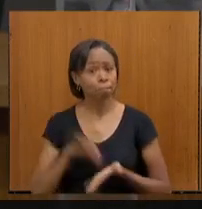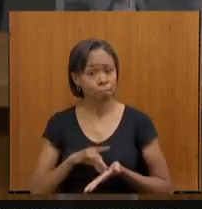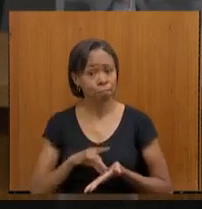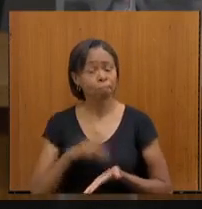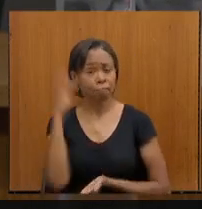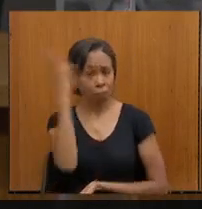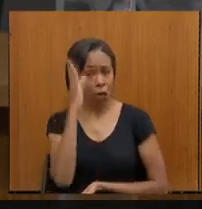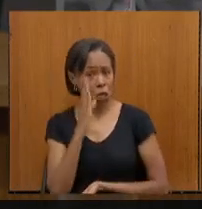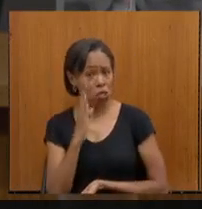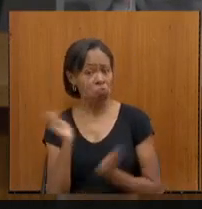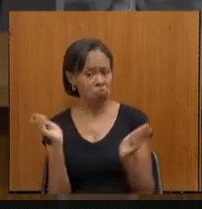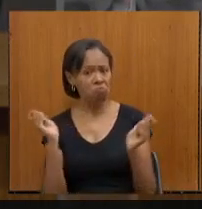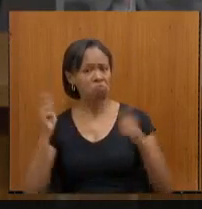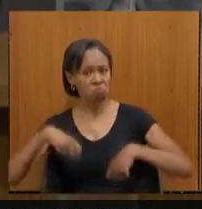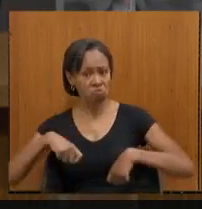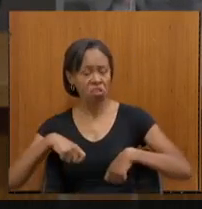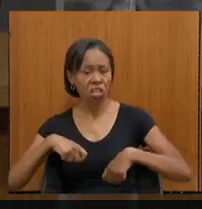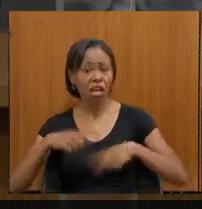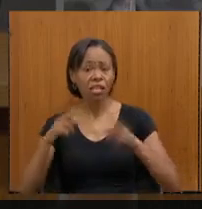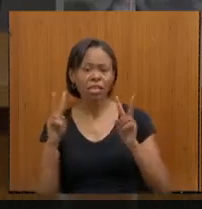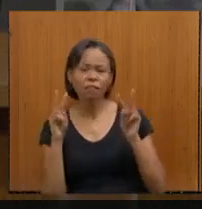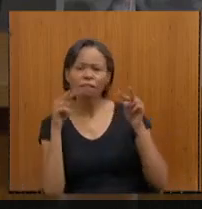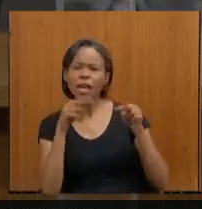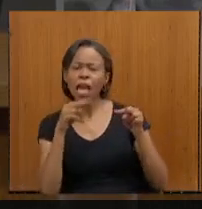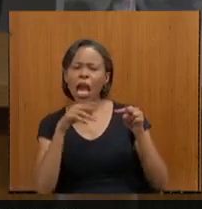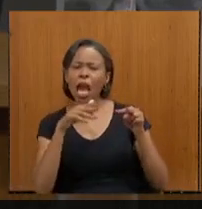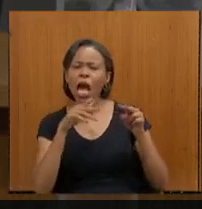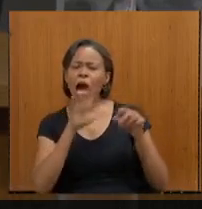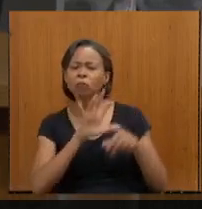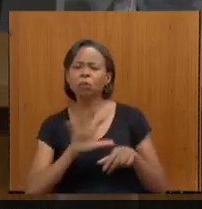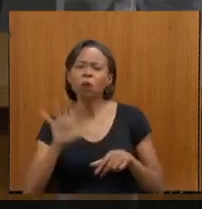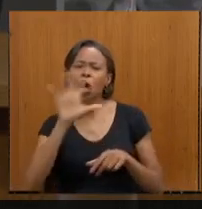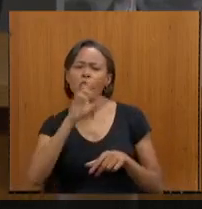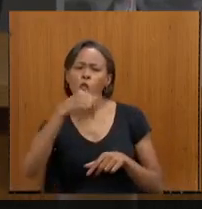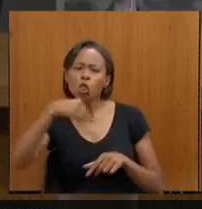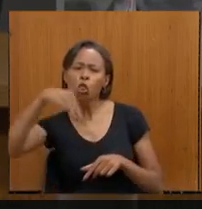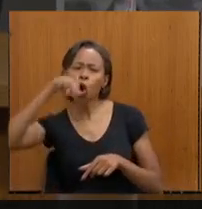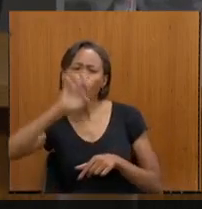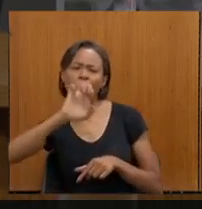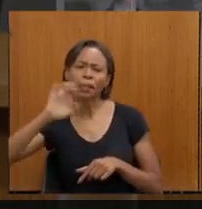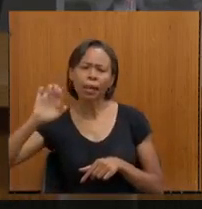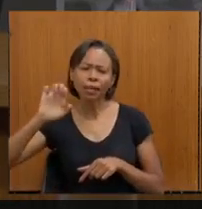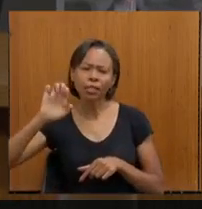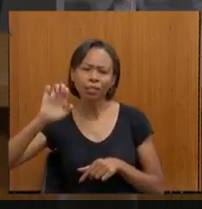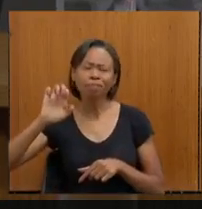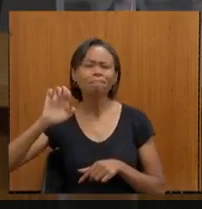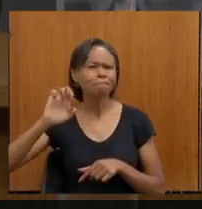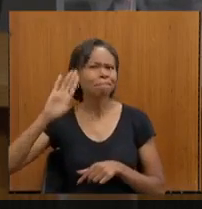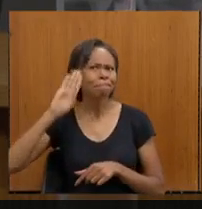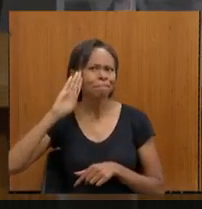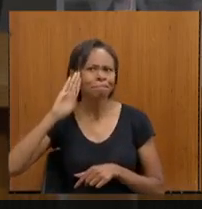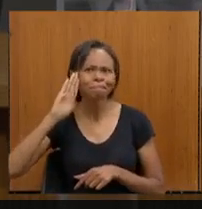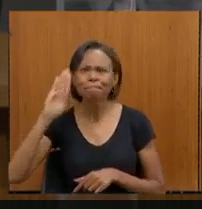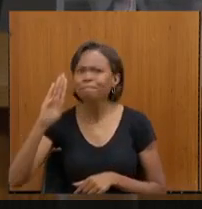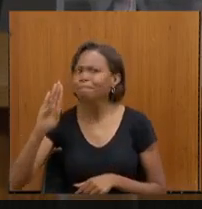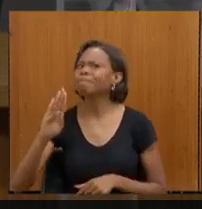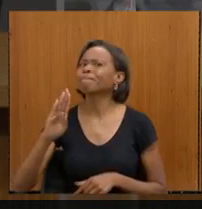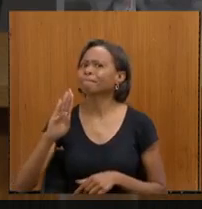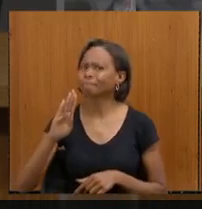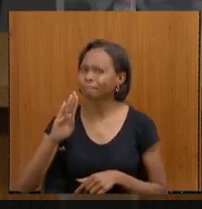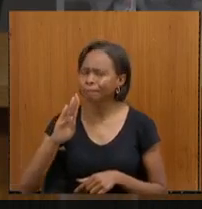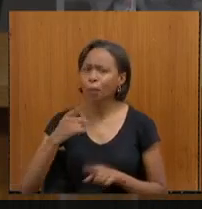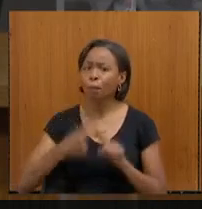grandes condições corrente olha para o Nordeste principalmente isso é interessante porque isso traz